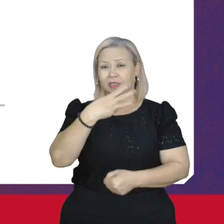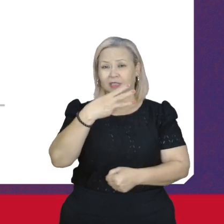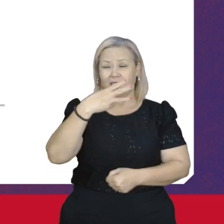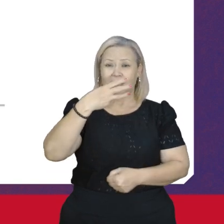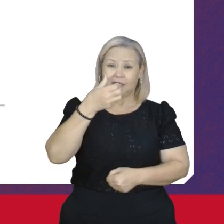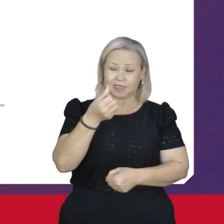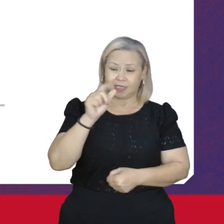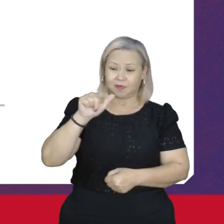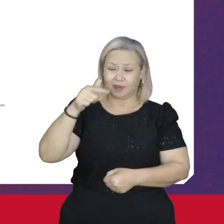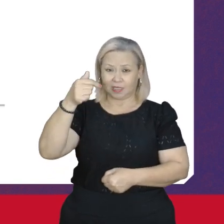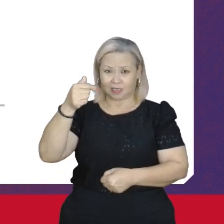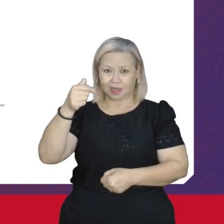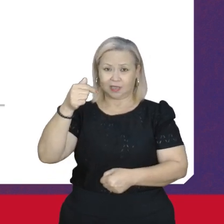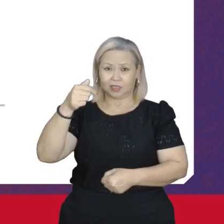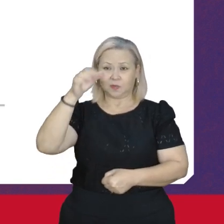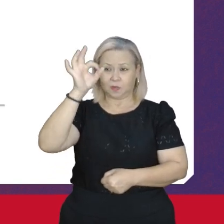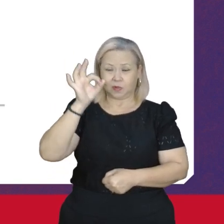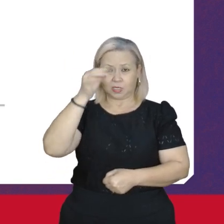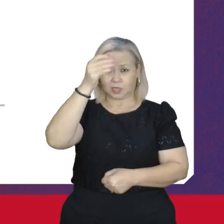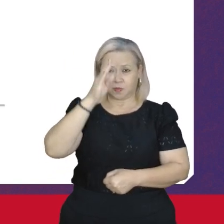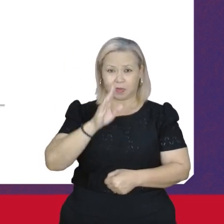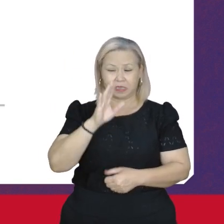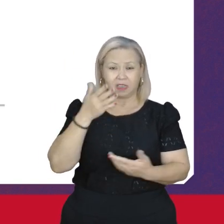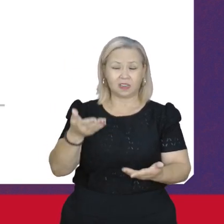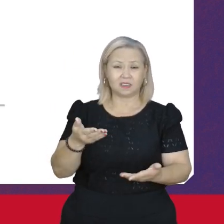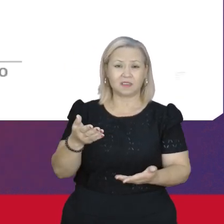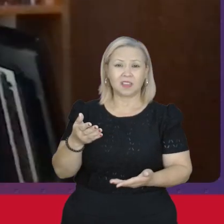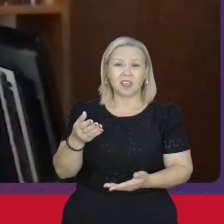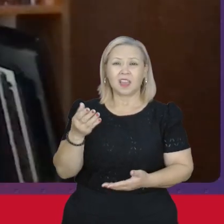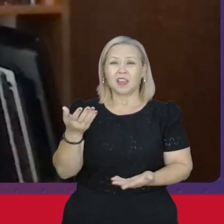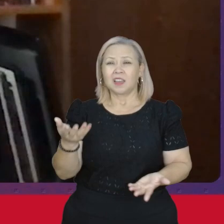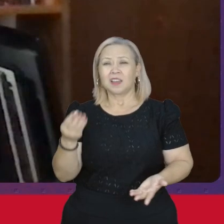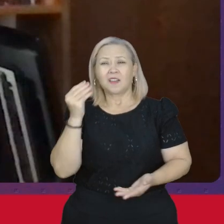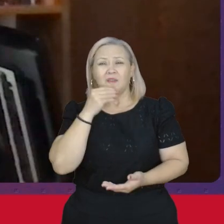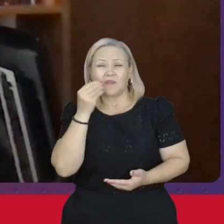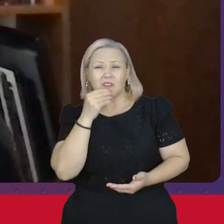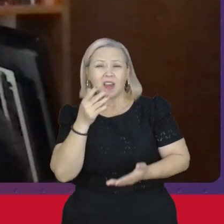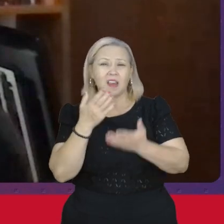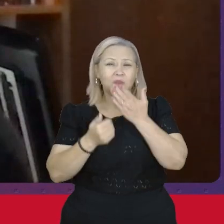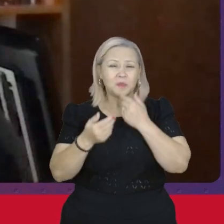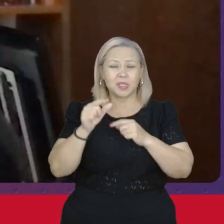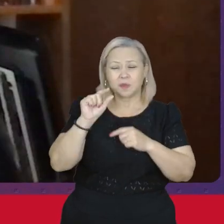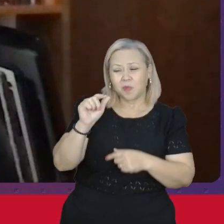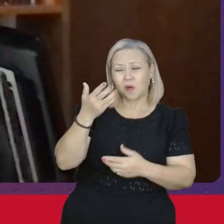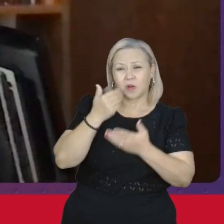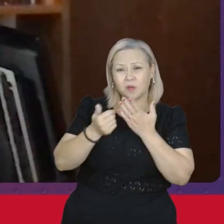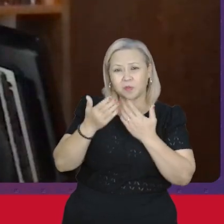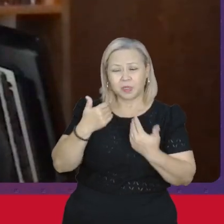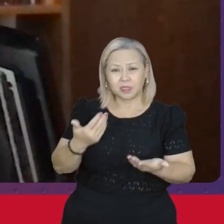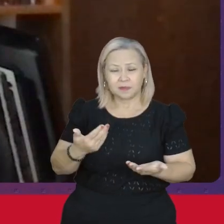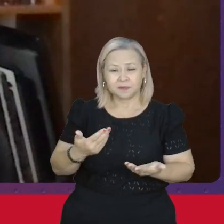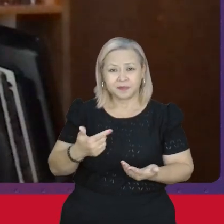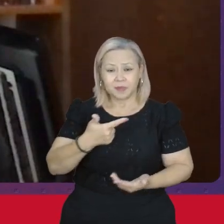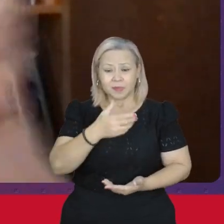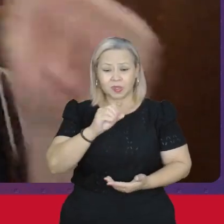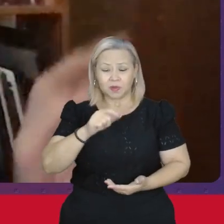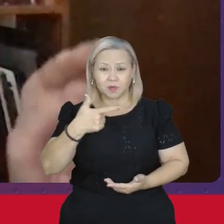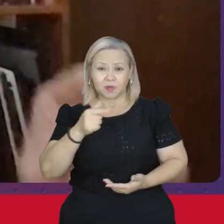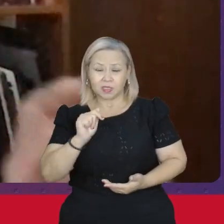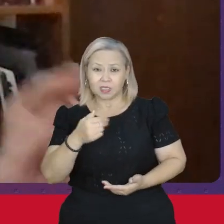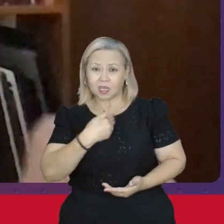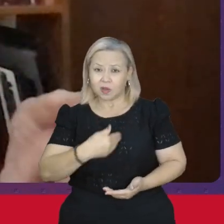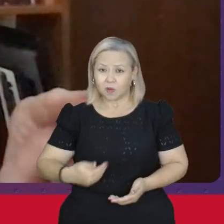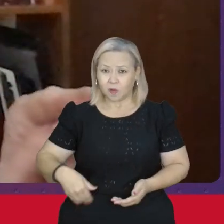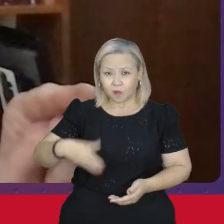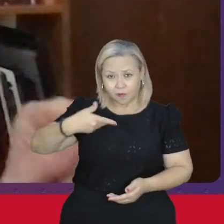36,7% dos brasileiros em situação de insegurança alimentar. Ou seja, em 2017, com o governo Temer, a gente ficou